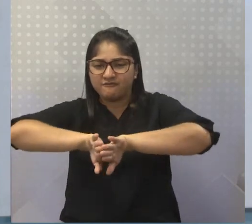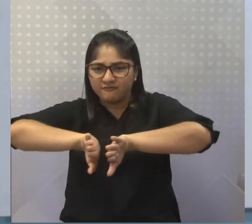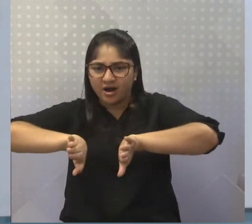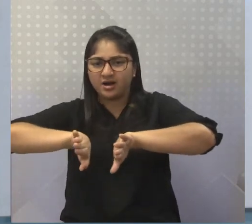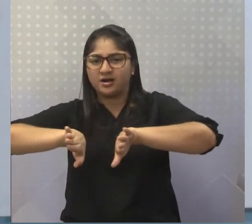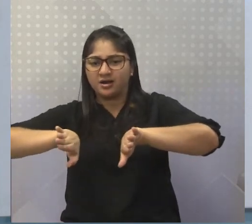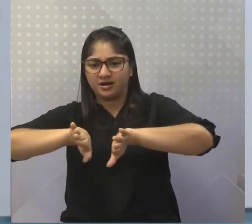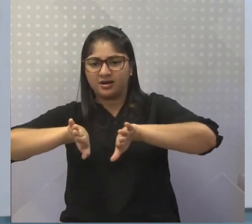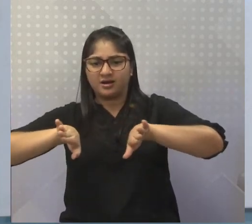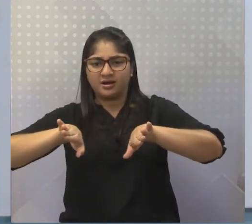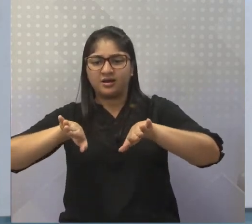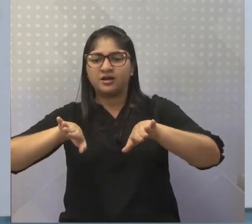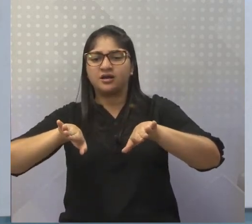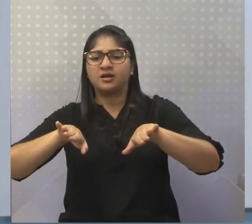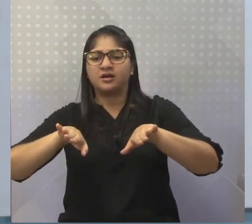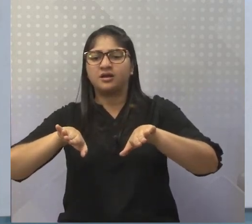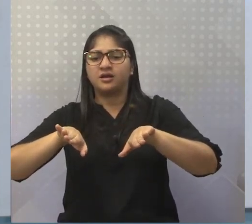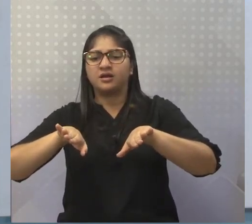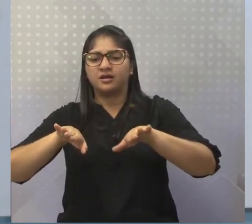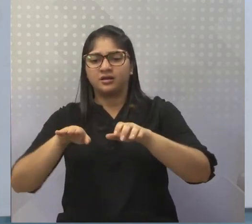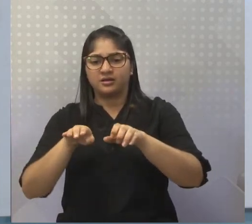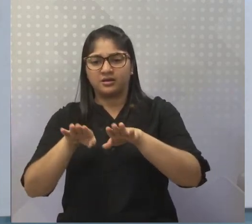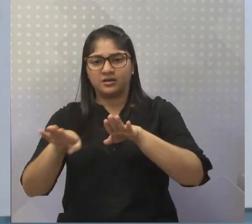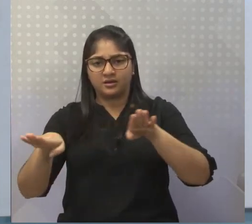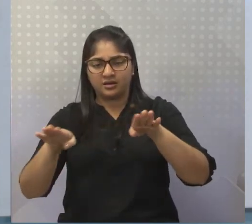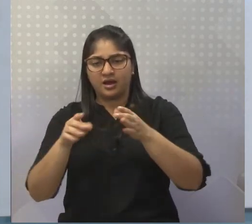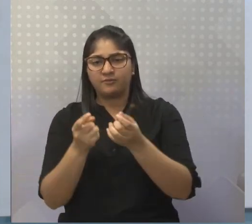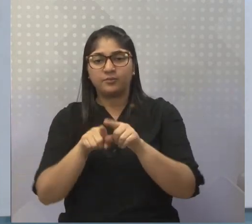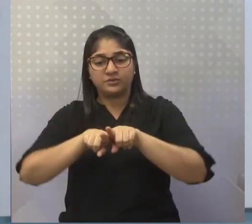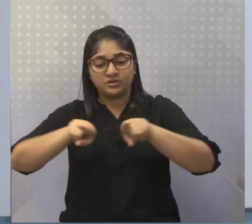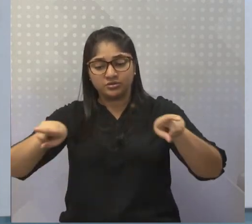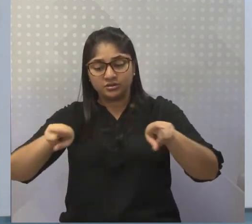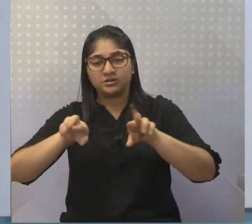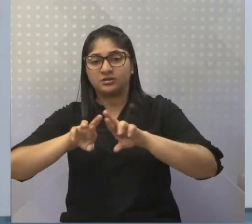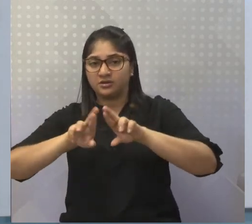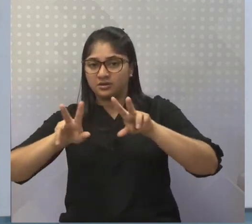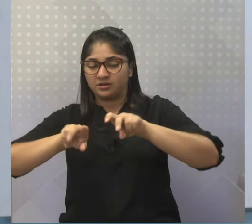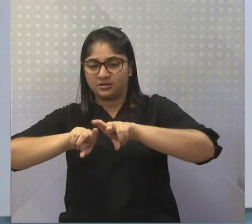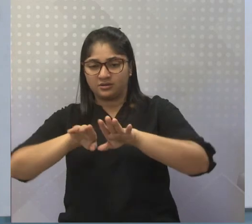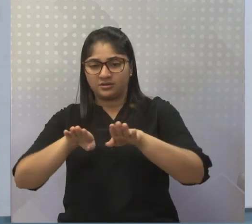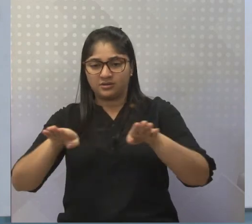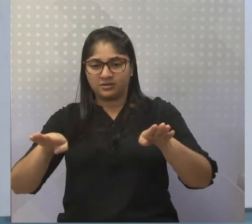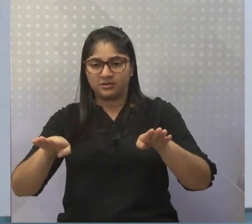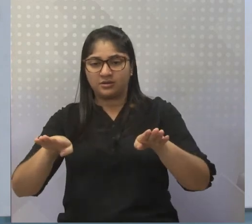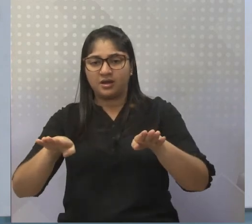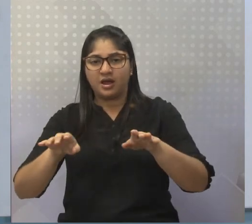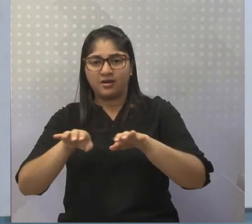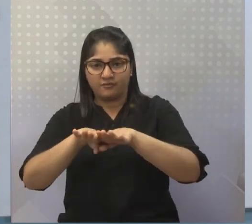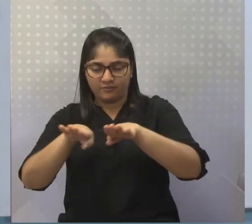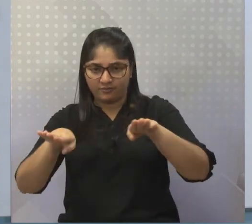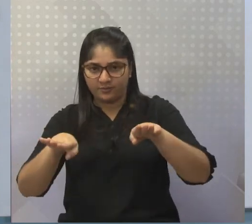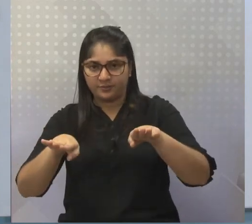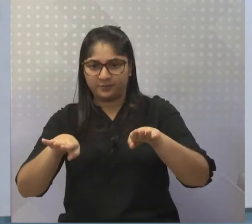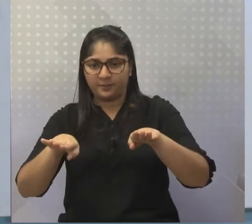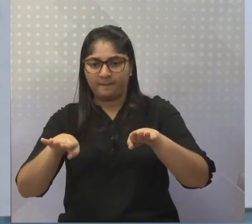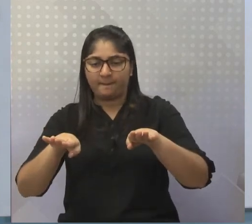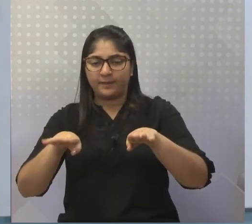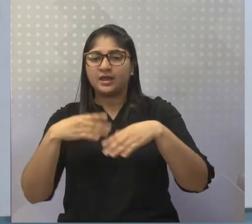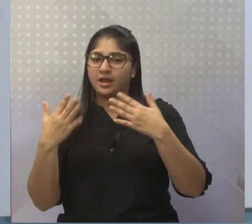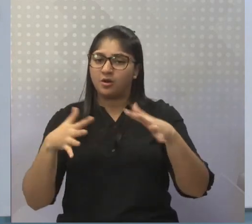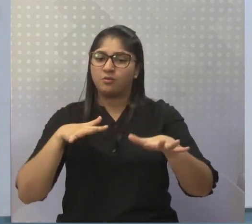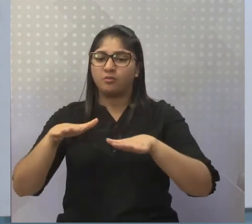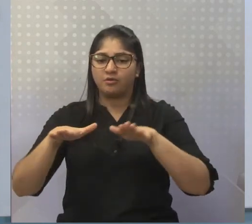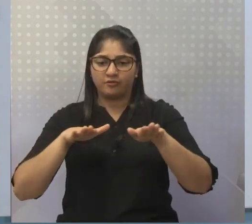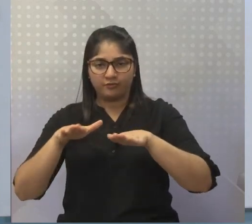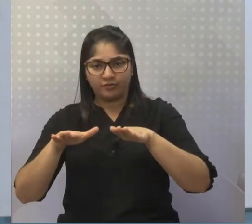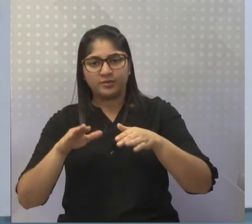vai empurrando as placas tectônicas no movimento chamado de ver gente e aí vai crescendo é esse é esse movimento que